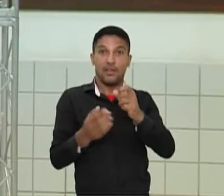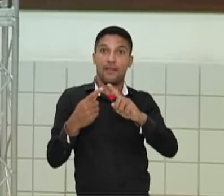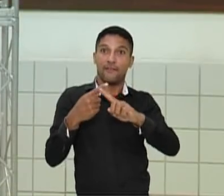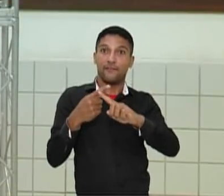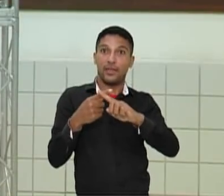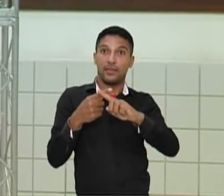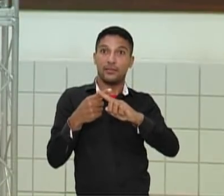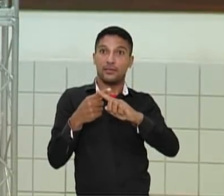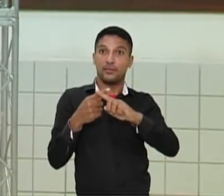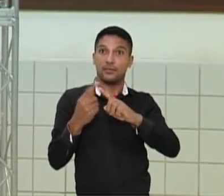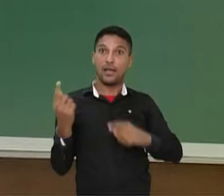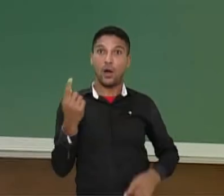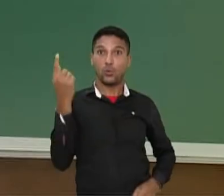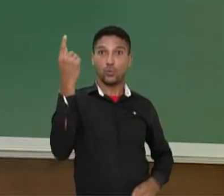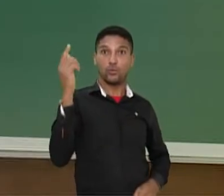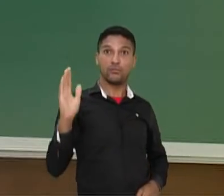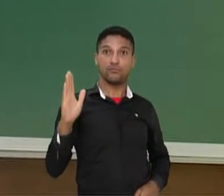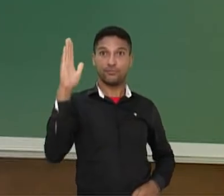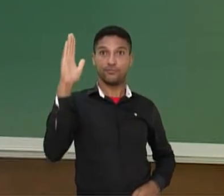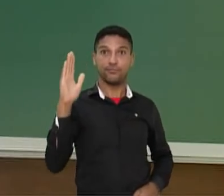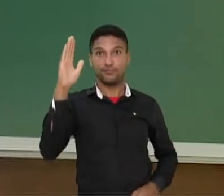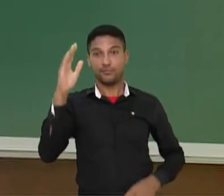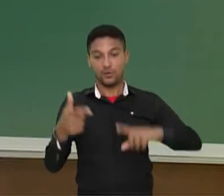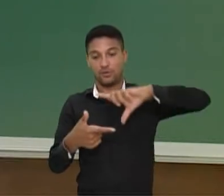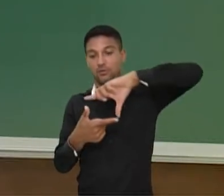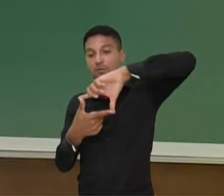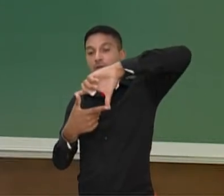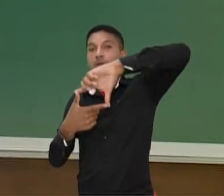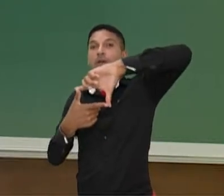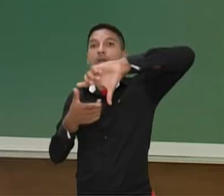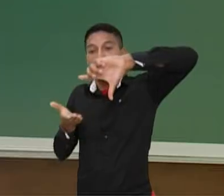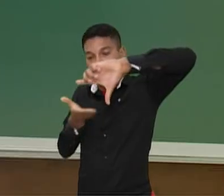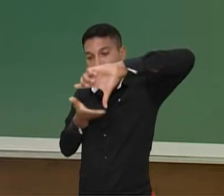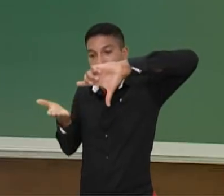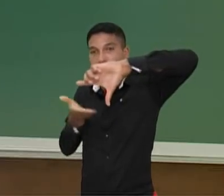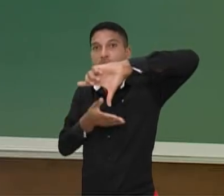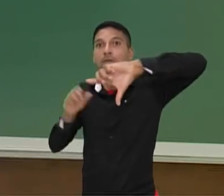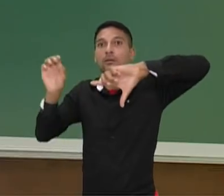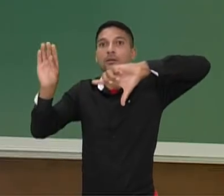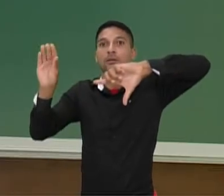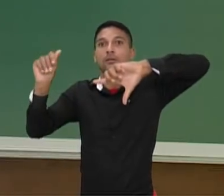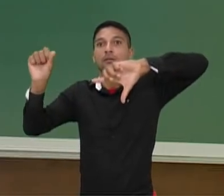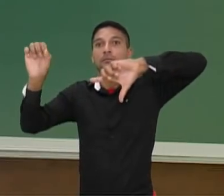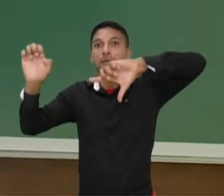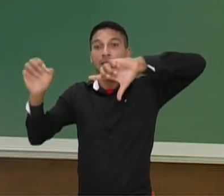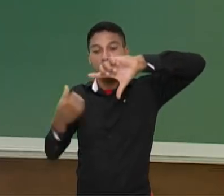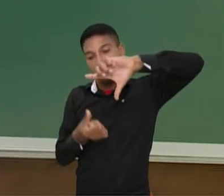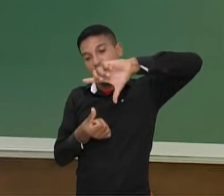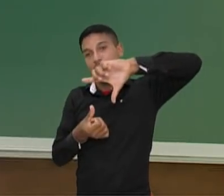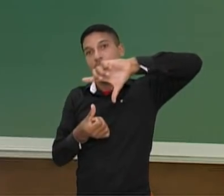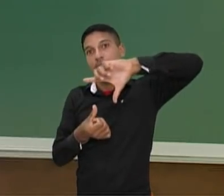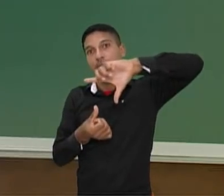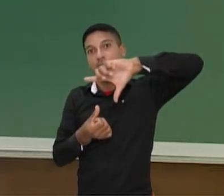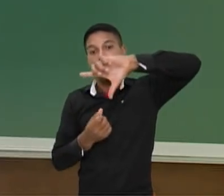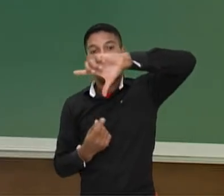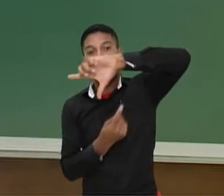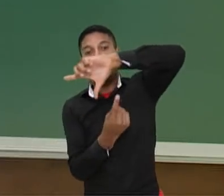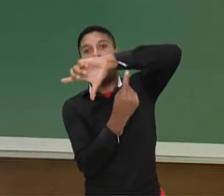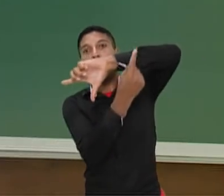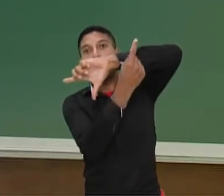bom? Então vamos lá calcular a área dele? Eu tenho a base é 6 metros. Tenho a